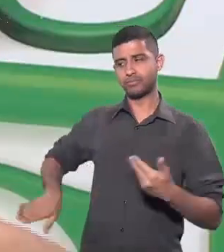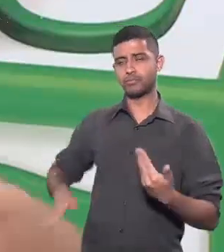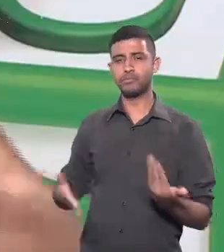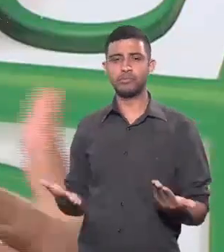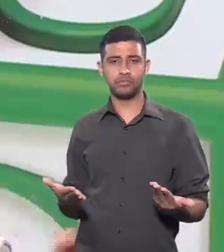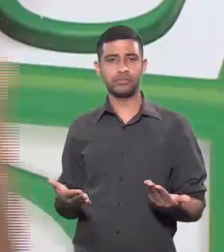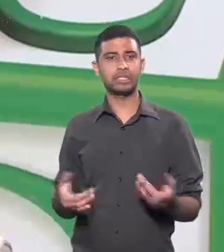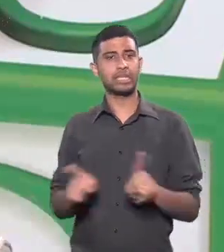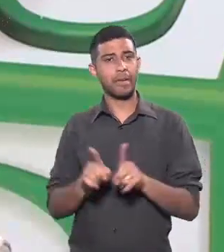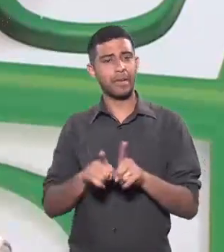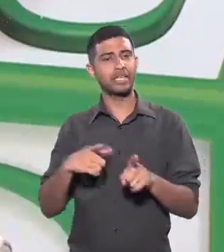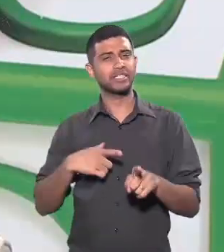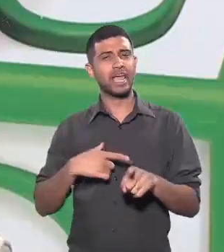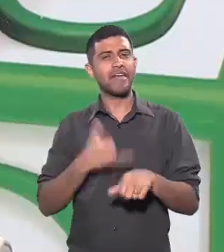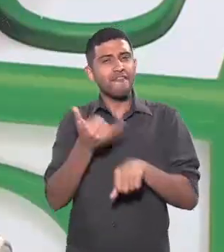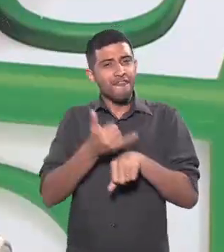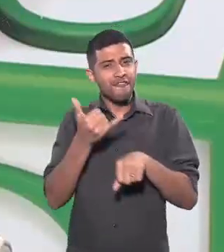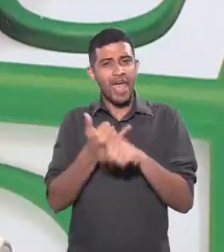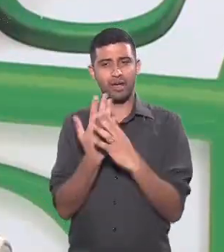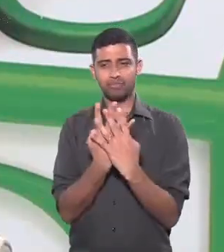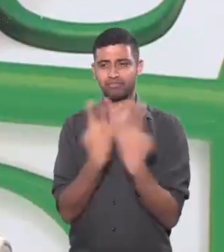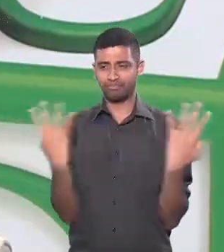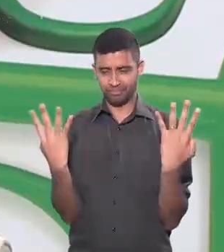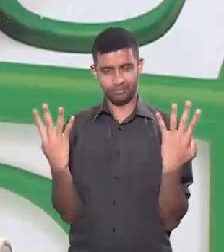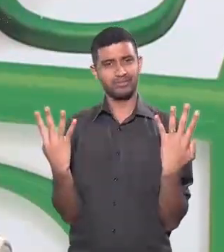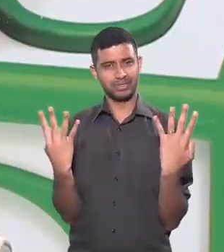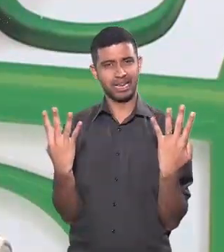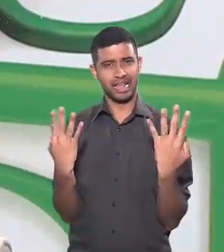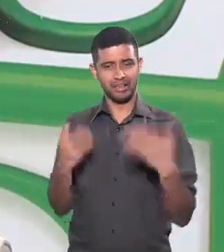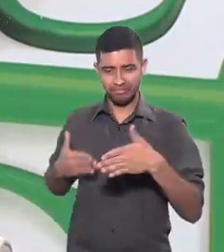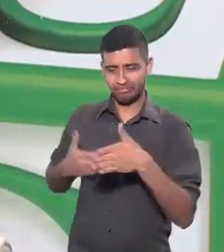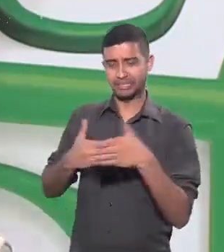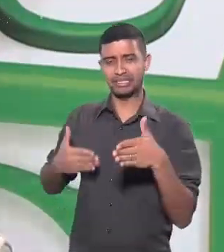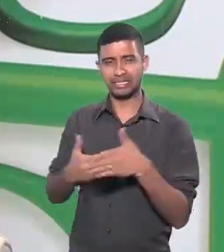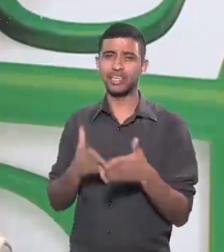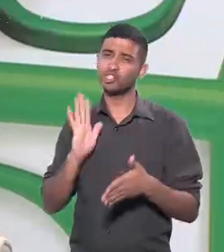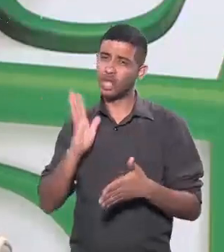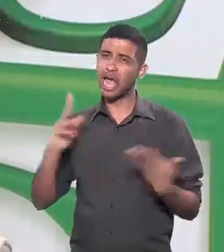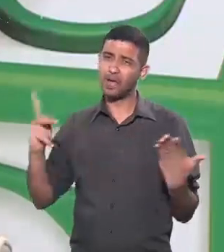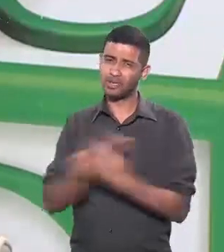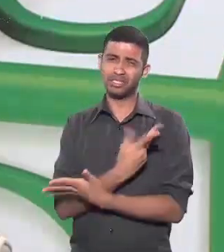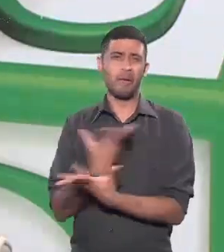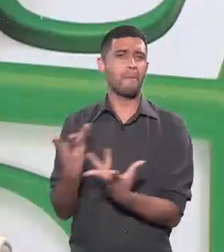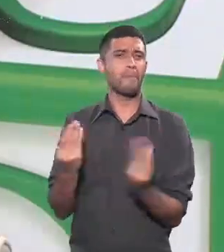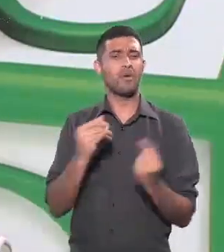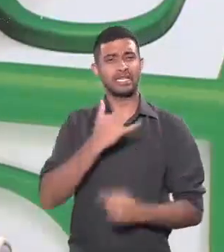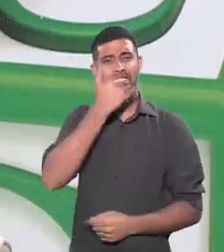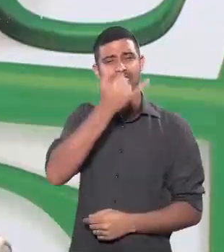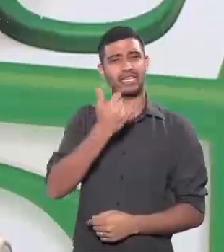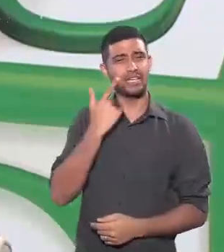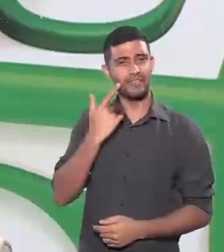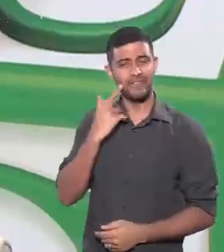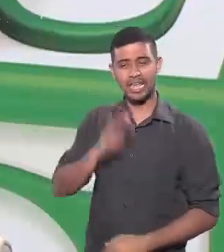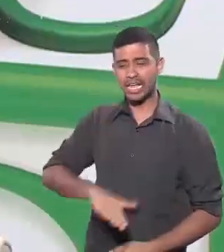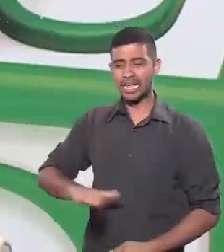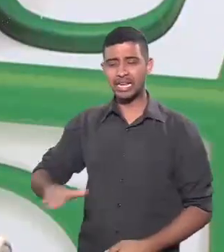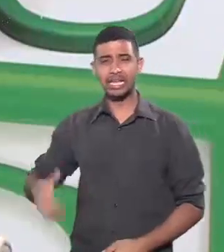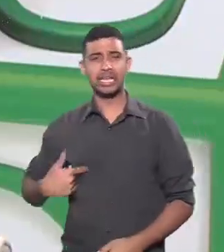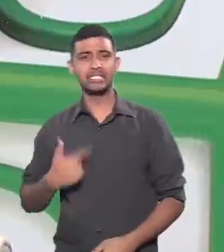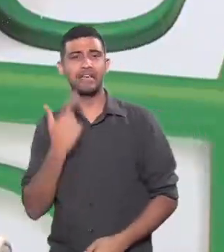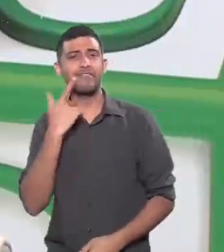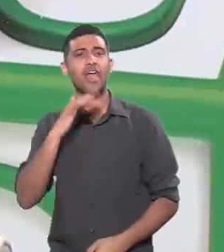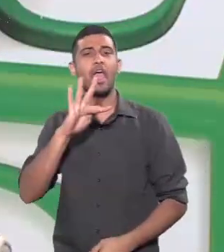segurança, né, para a criança não ter acesso à cozinha. Porque também já peguei muitos acidentes de crianças que colocaram a mãozinha no